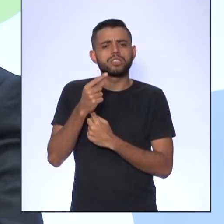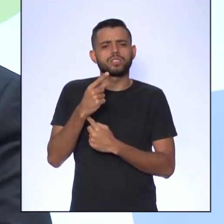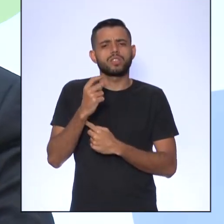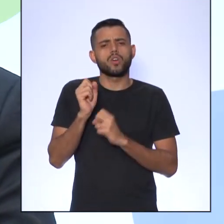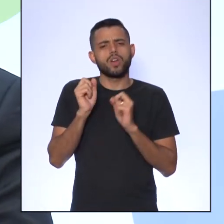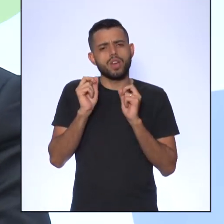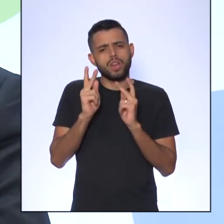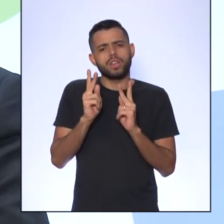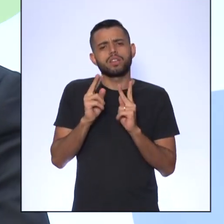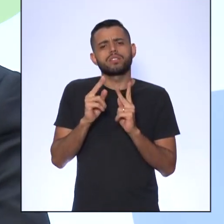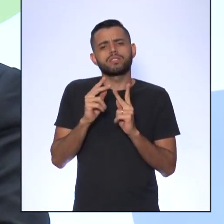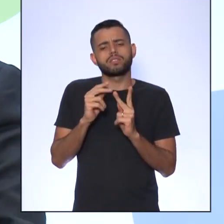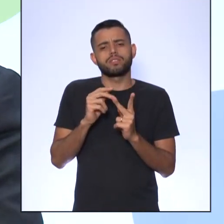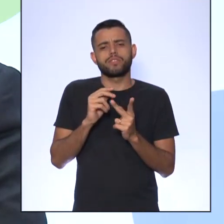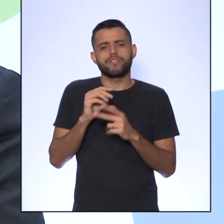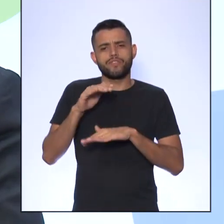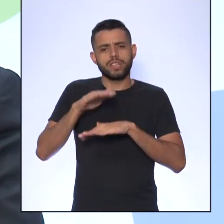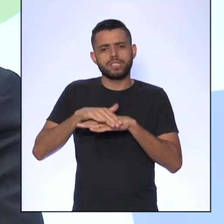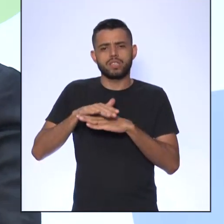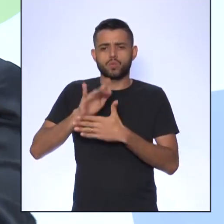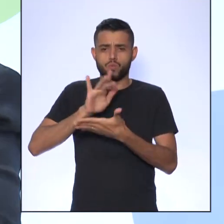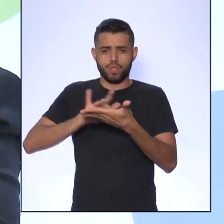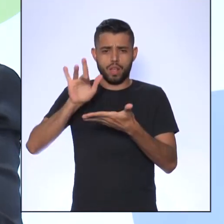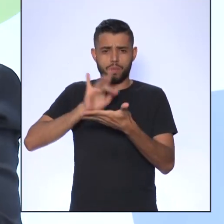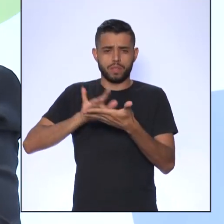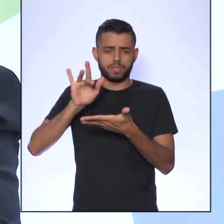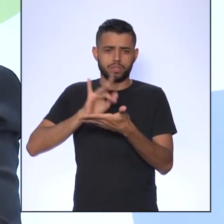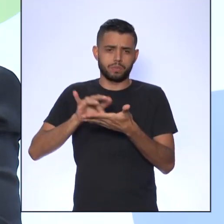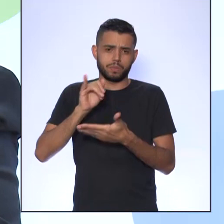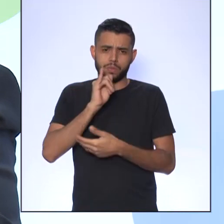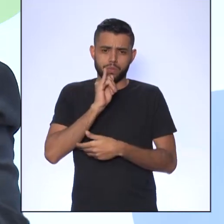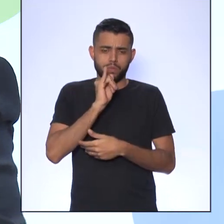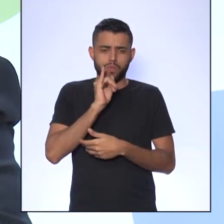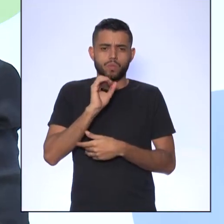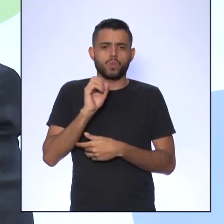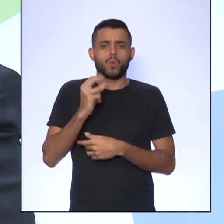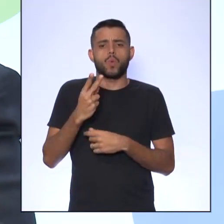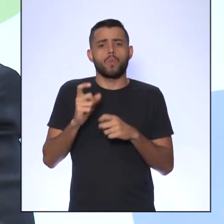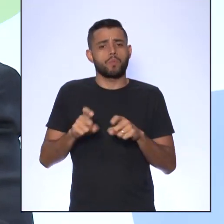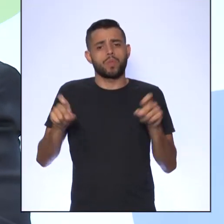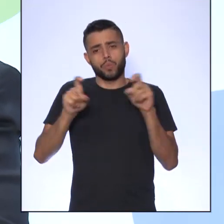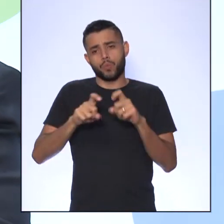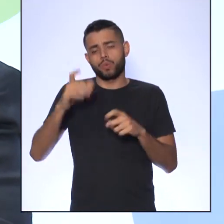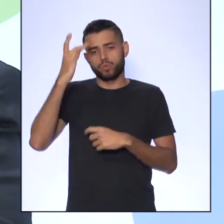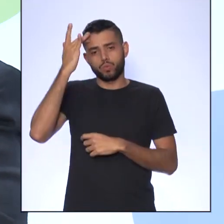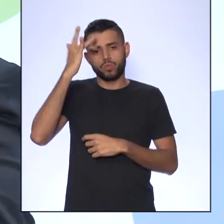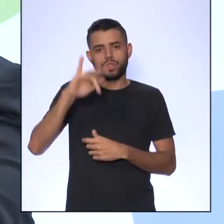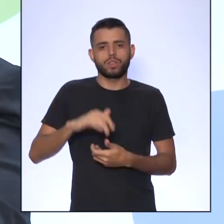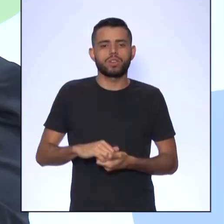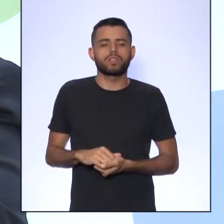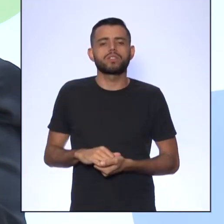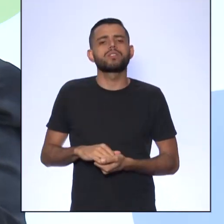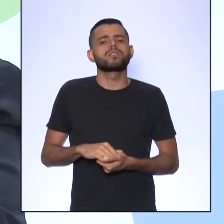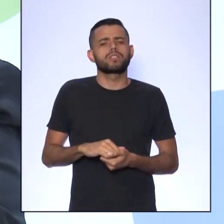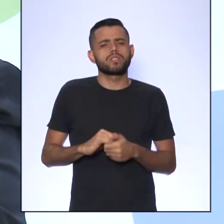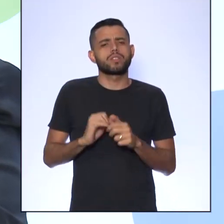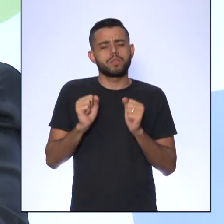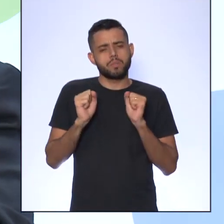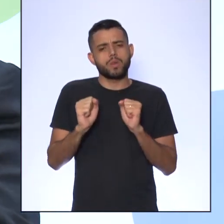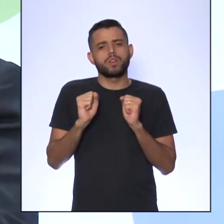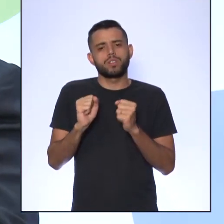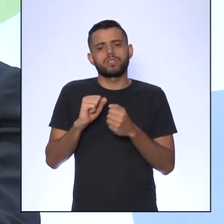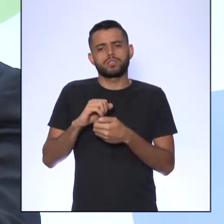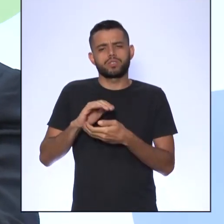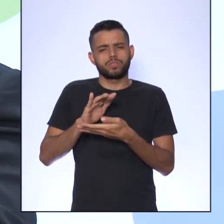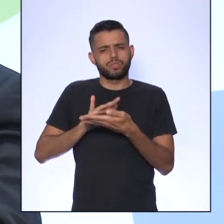ok em fazer isso em um tablet, que eu imagino que vai ser um tablet ou um material, um computador, não sei, aí você pode ir para o digital.